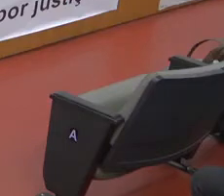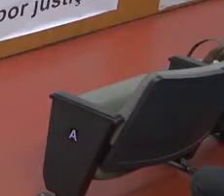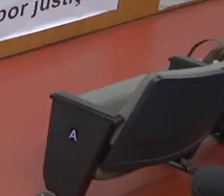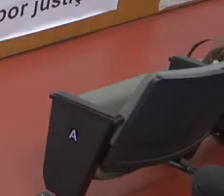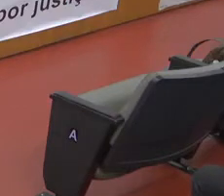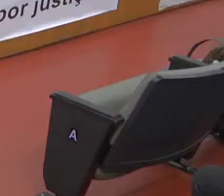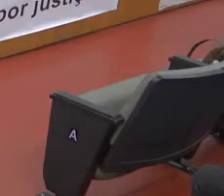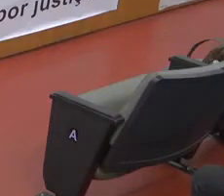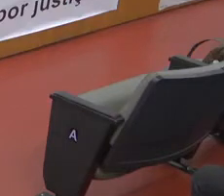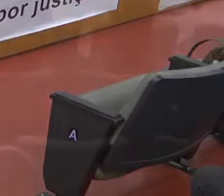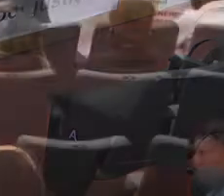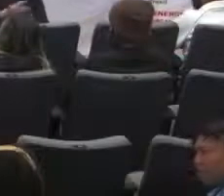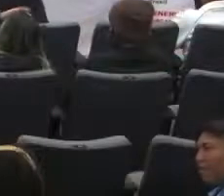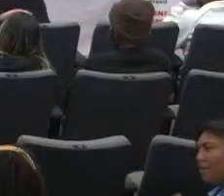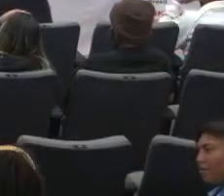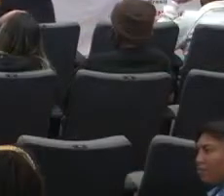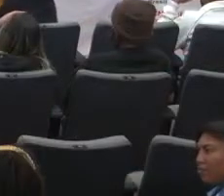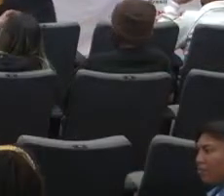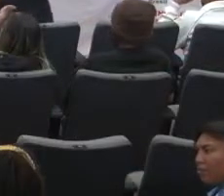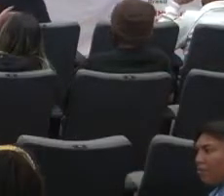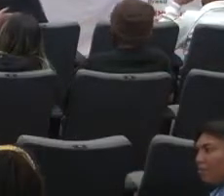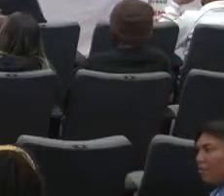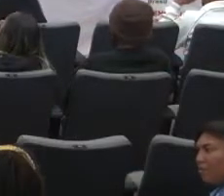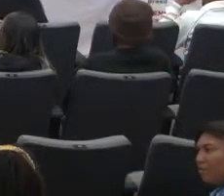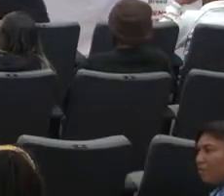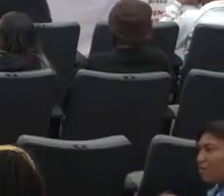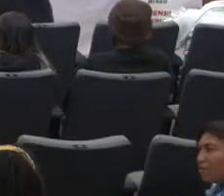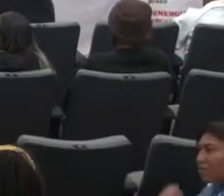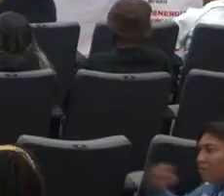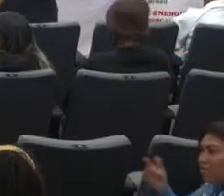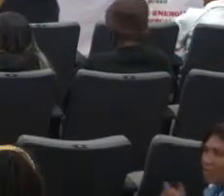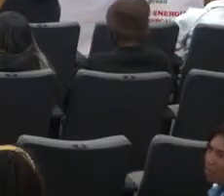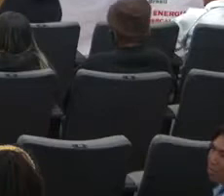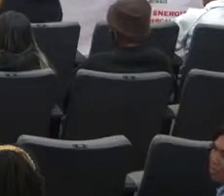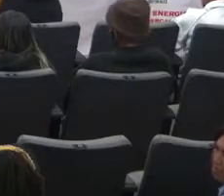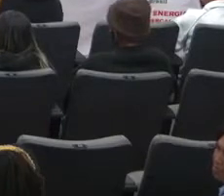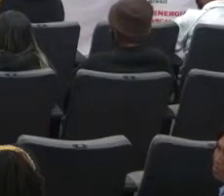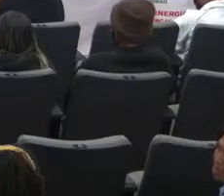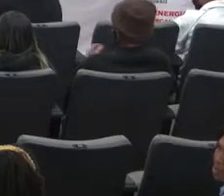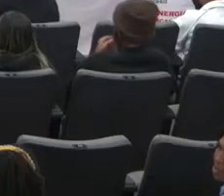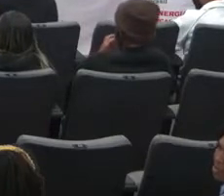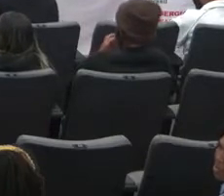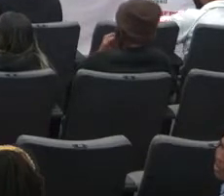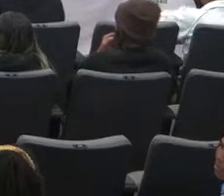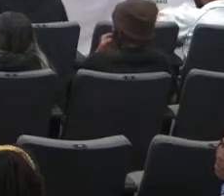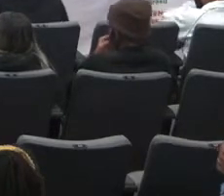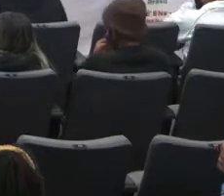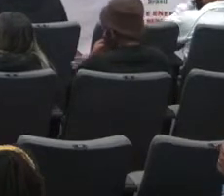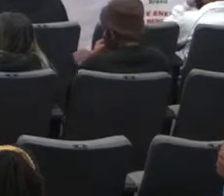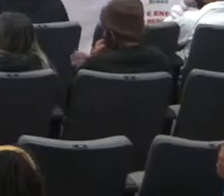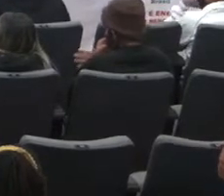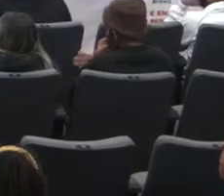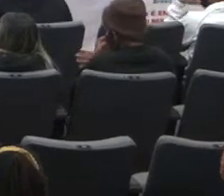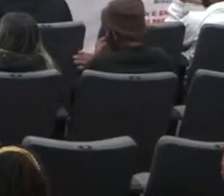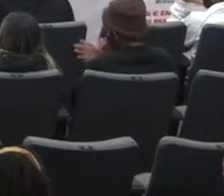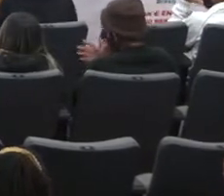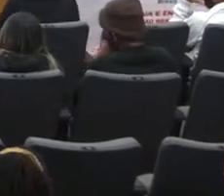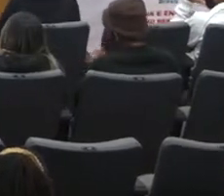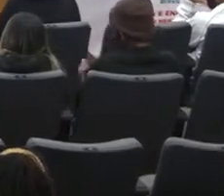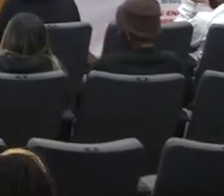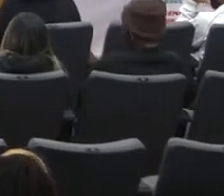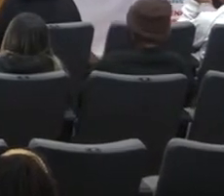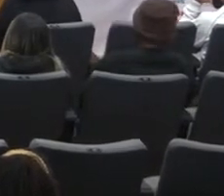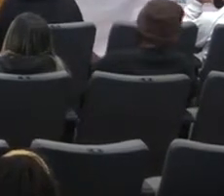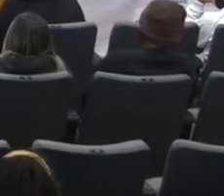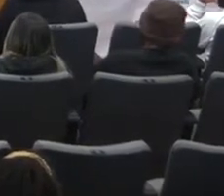o vinho e eu vou eu não vou falar eu eu avisei não porque esses acordos